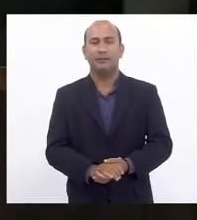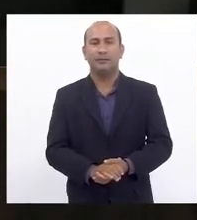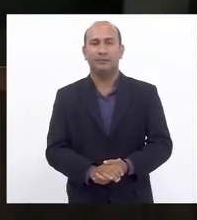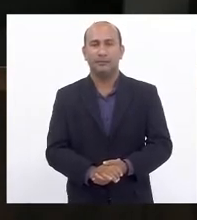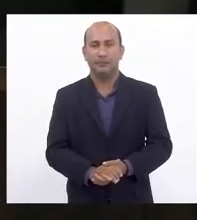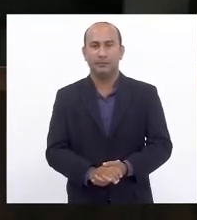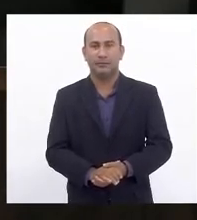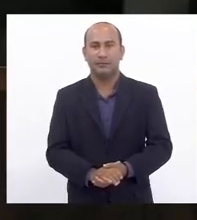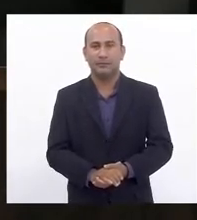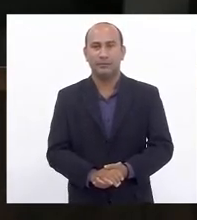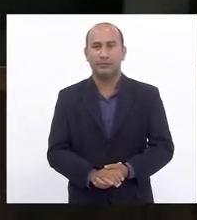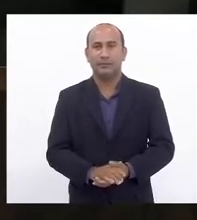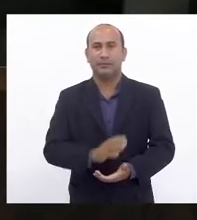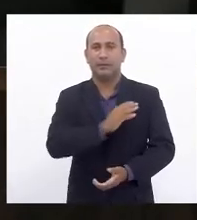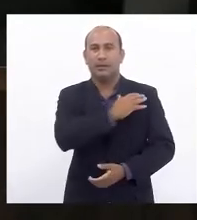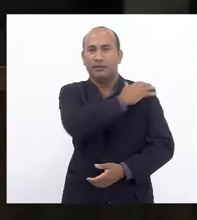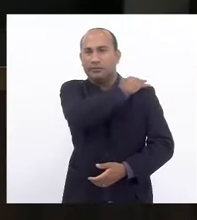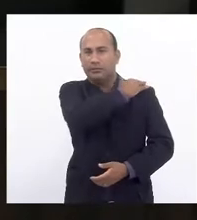sub.